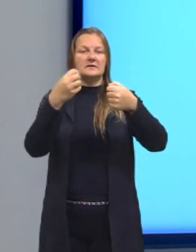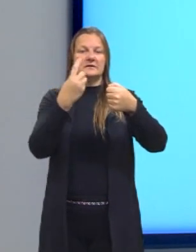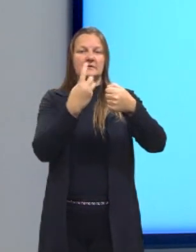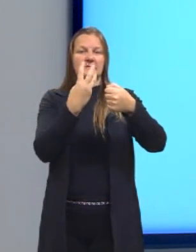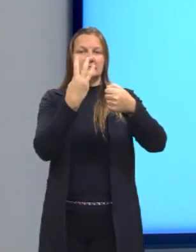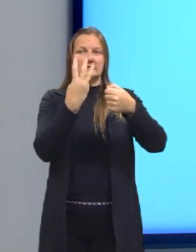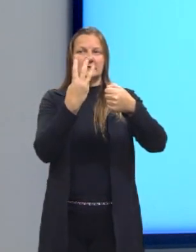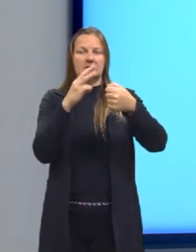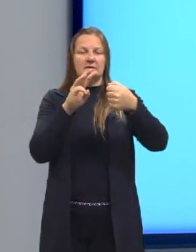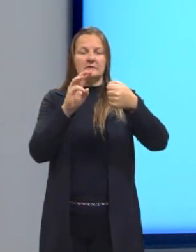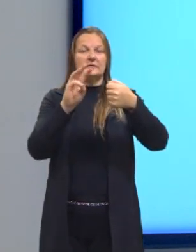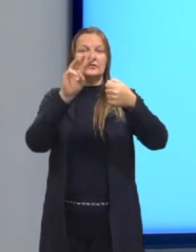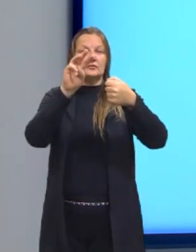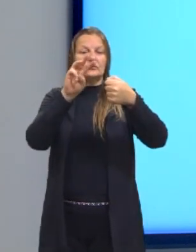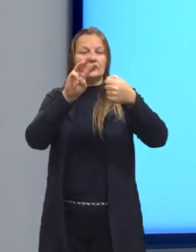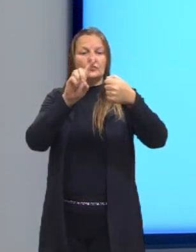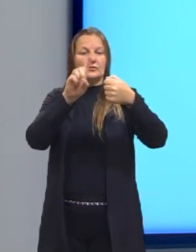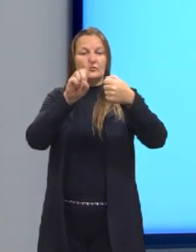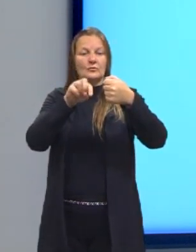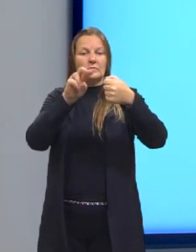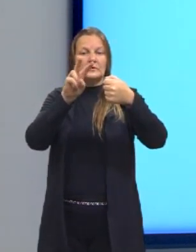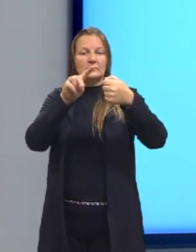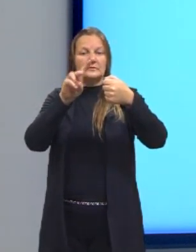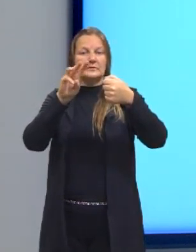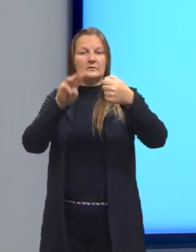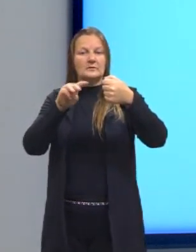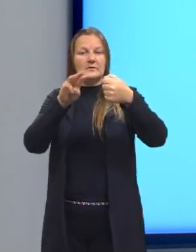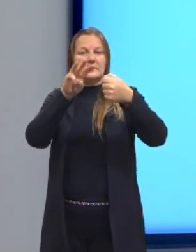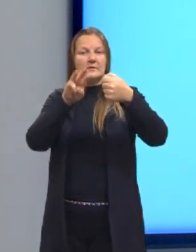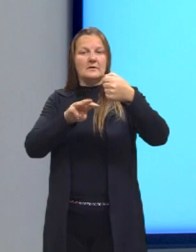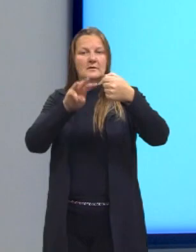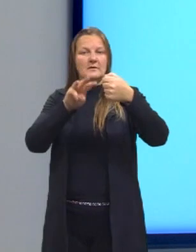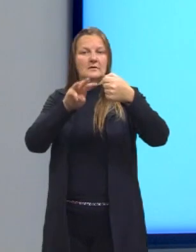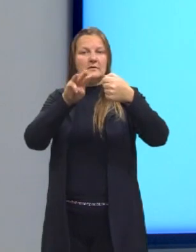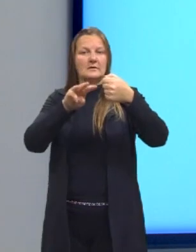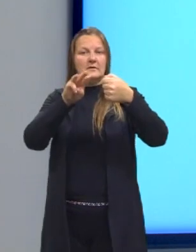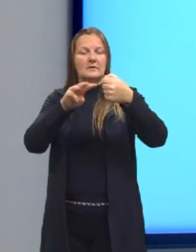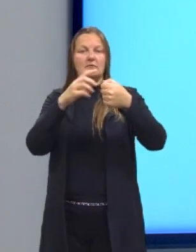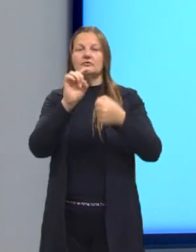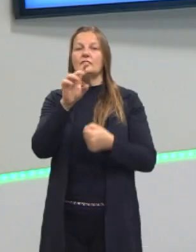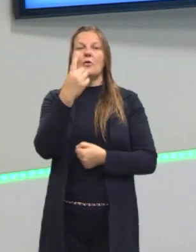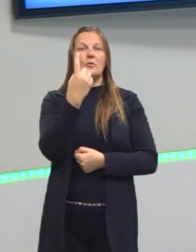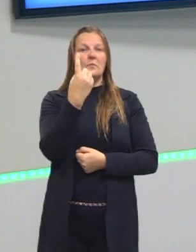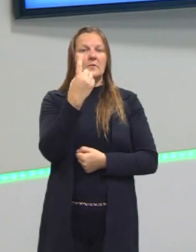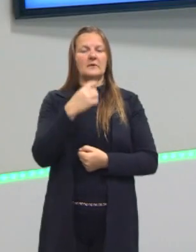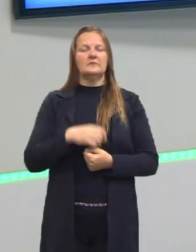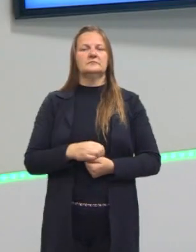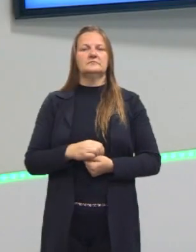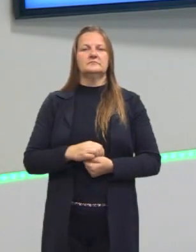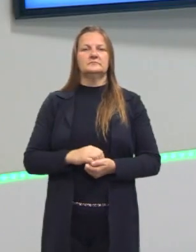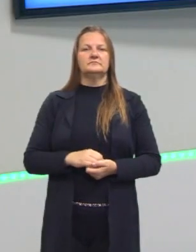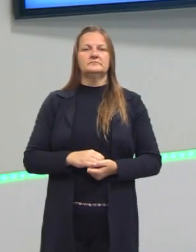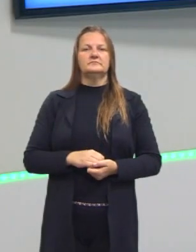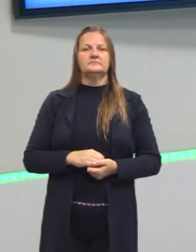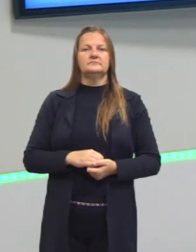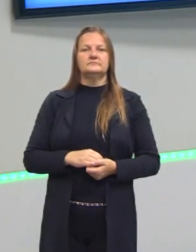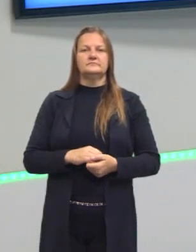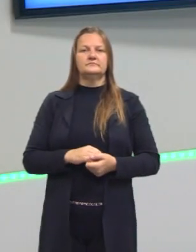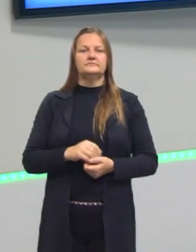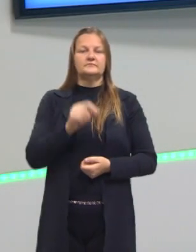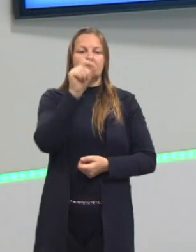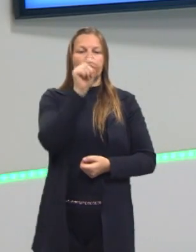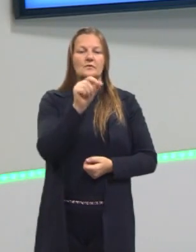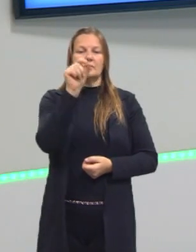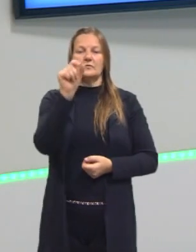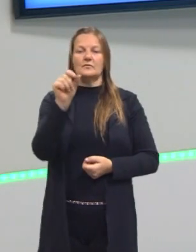colunas né então seria uma matriz A de ordem um por três sempre aqui na